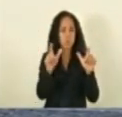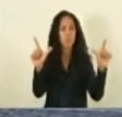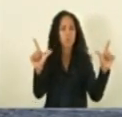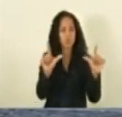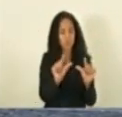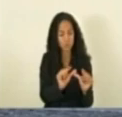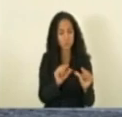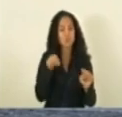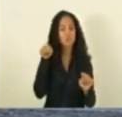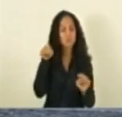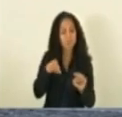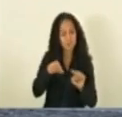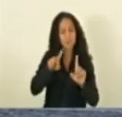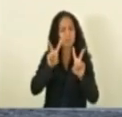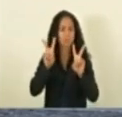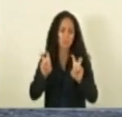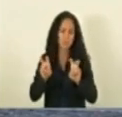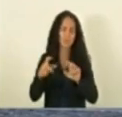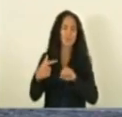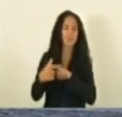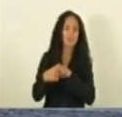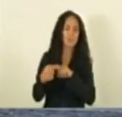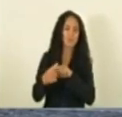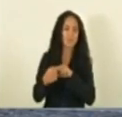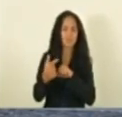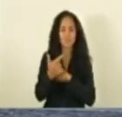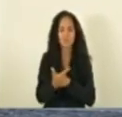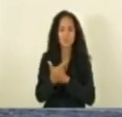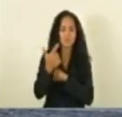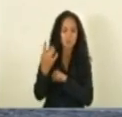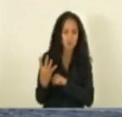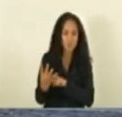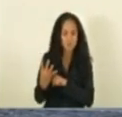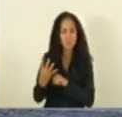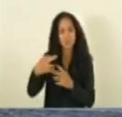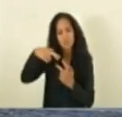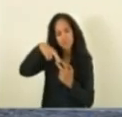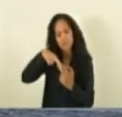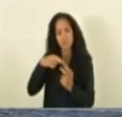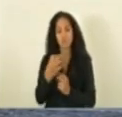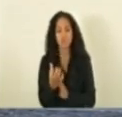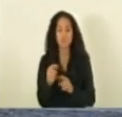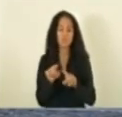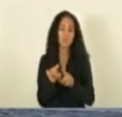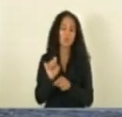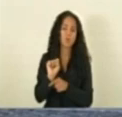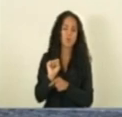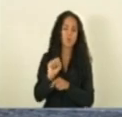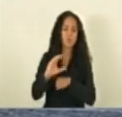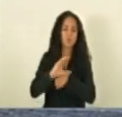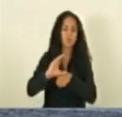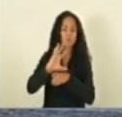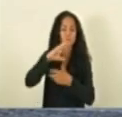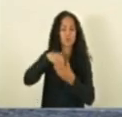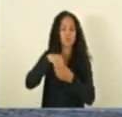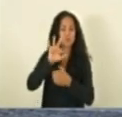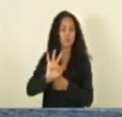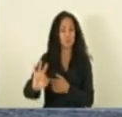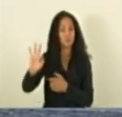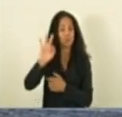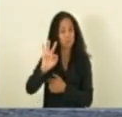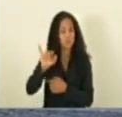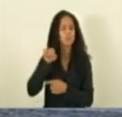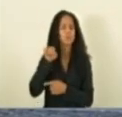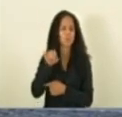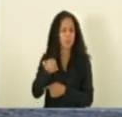de competência concorrente no artigo 24, inciso 6 e 8 da Constituição Federal. Então,